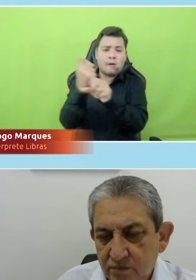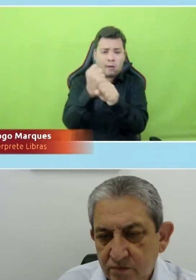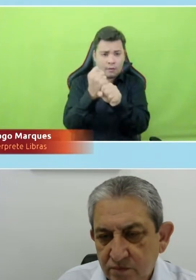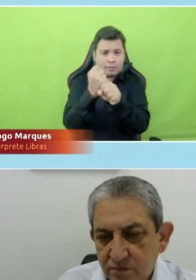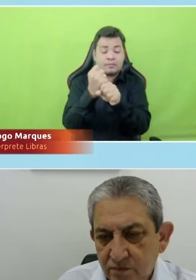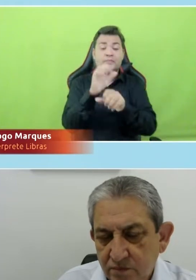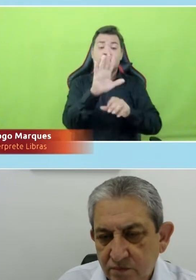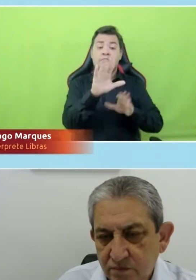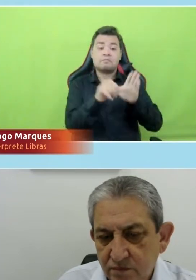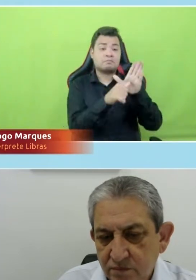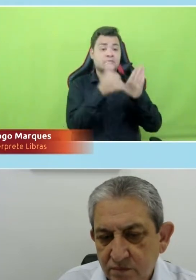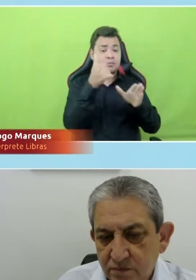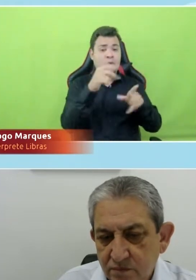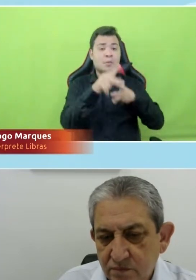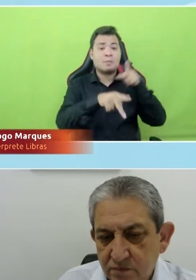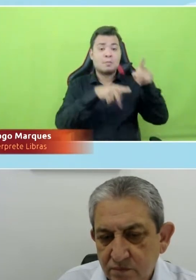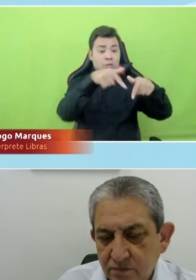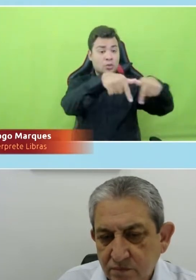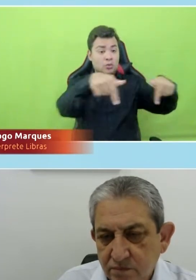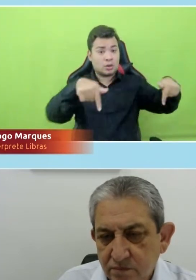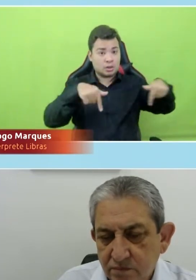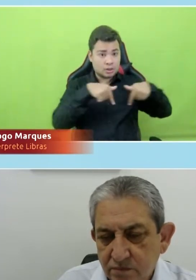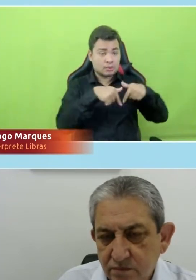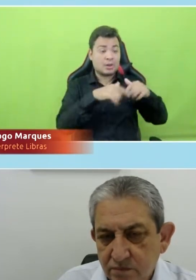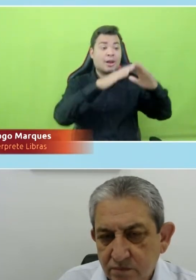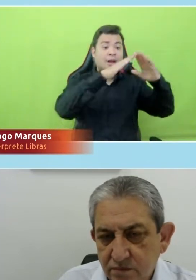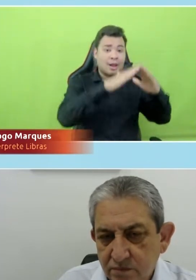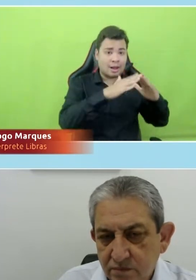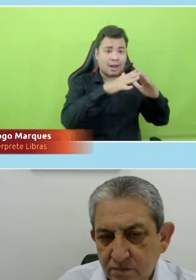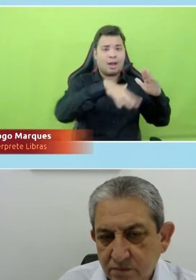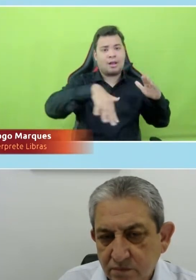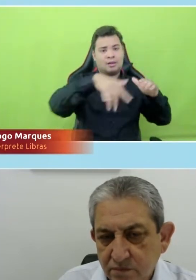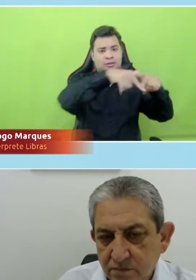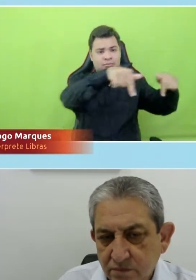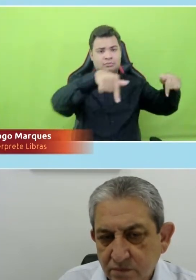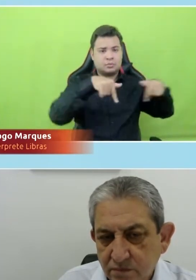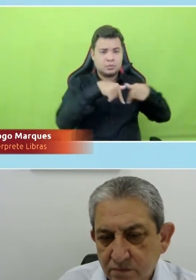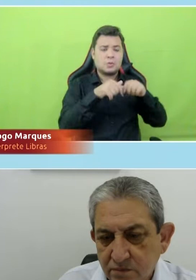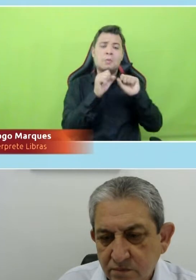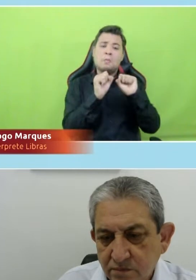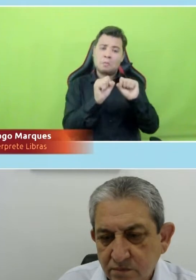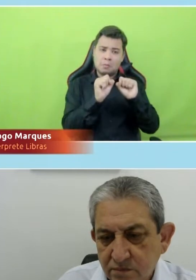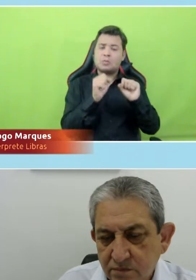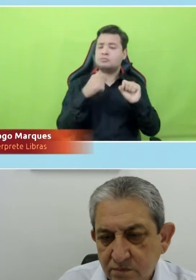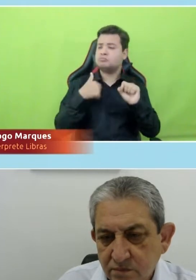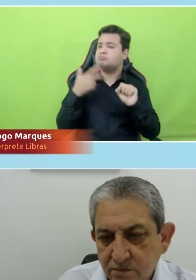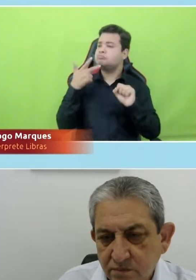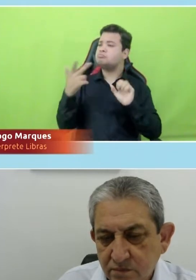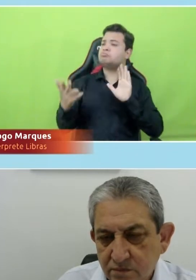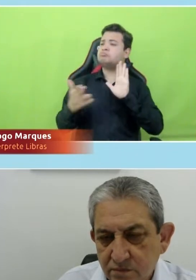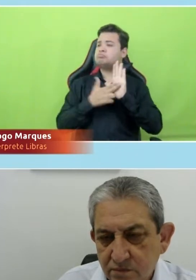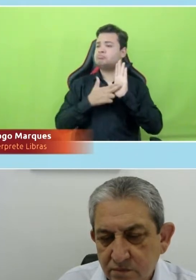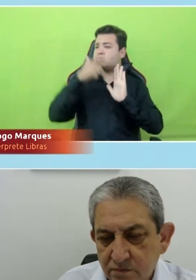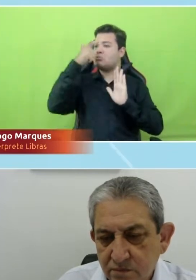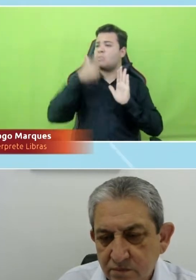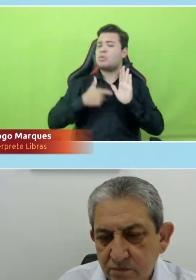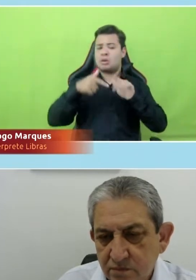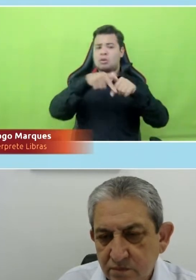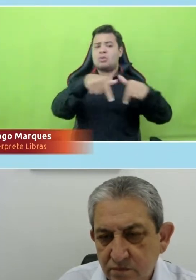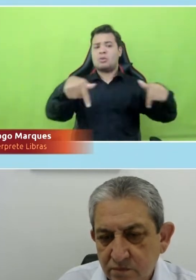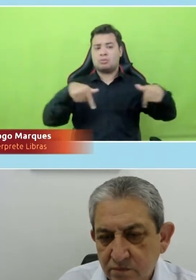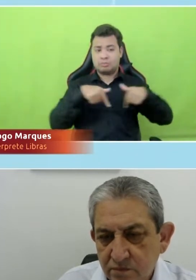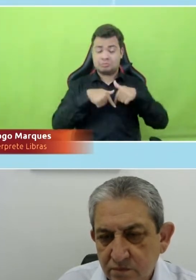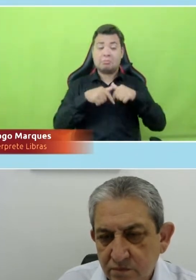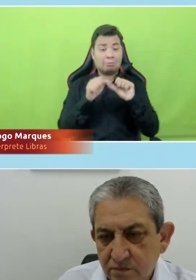população quilombola, residente em áreas quilombolas, terá a oportunidade de se declarar, ou seja, de dizer que é